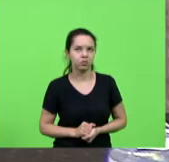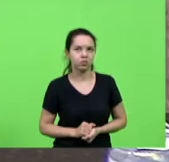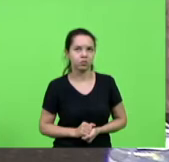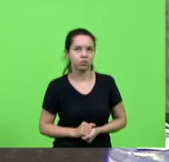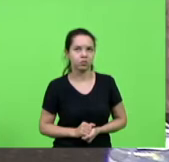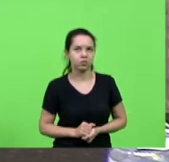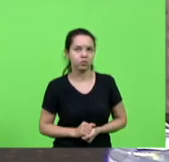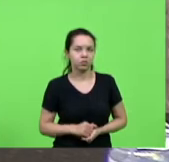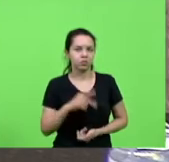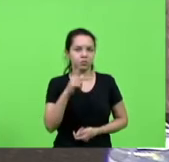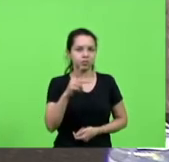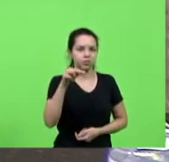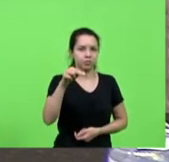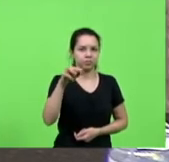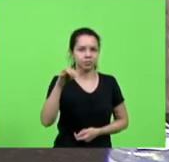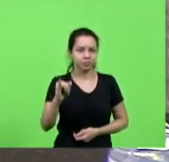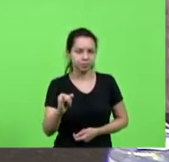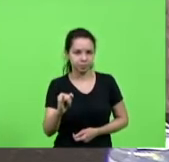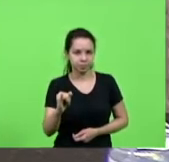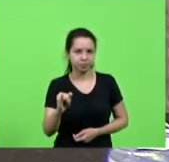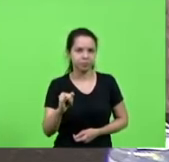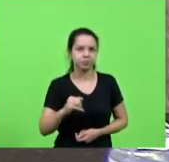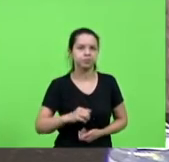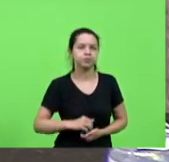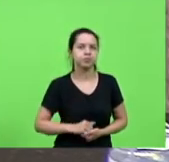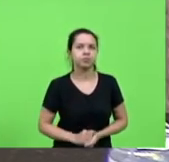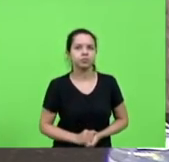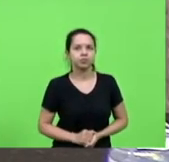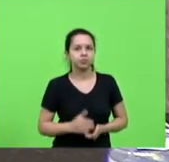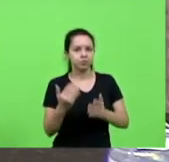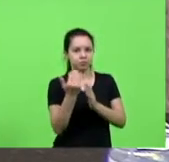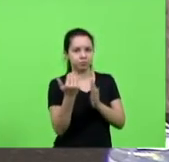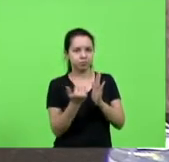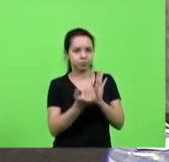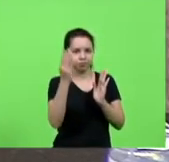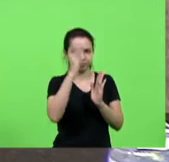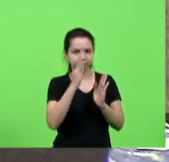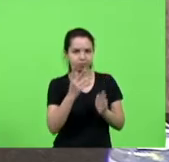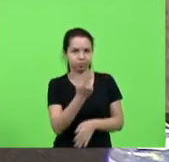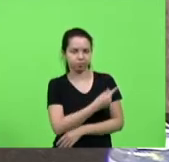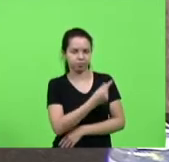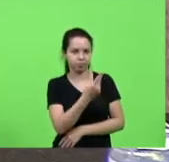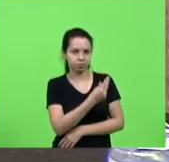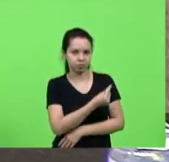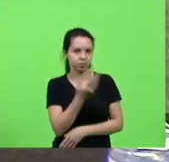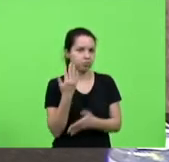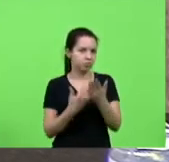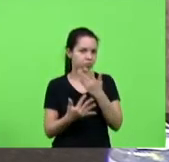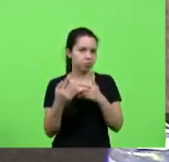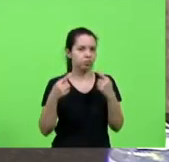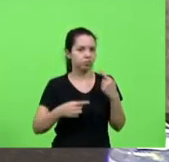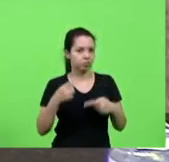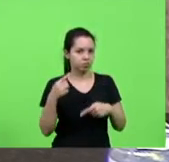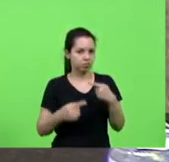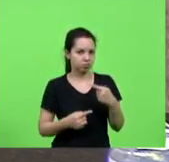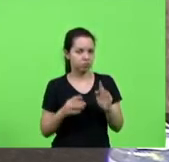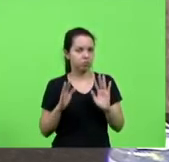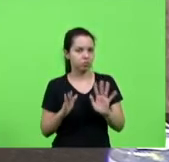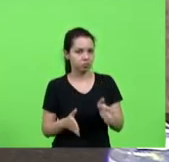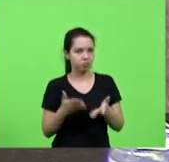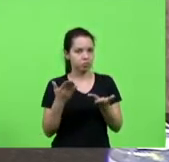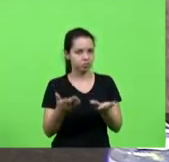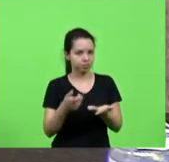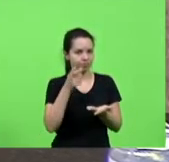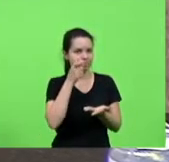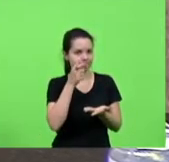do PNI, não é? O Plano Nacional de Imunização. Nós tínhamos um debate lá atrás, Vossa Excelência acompanhou de perto